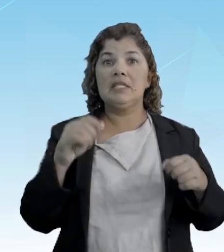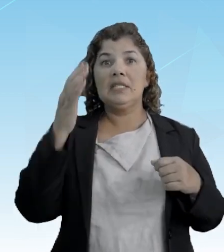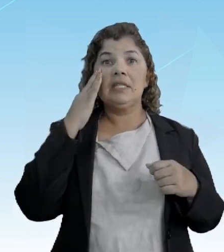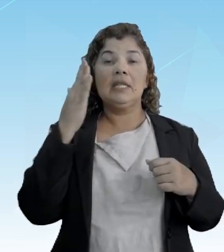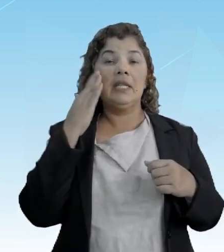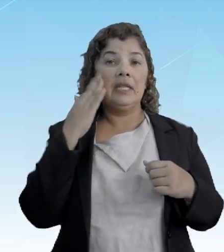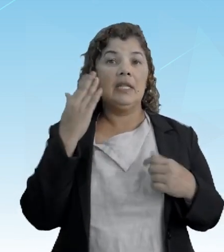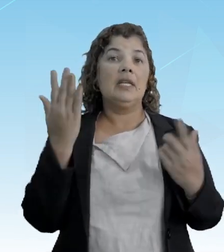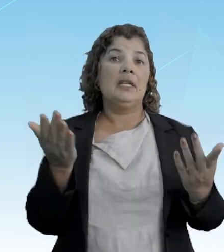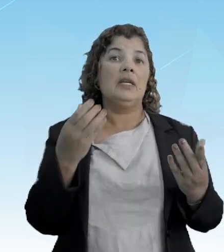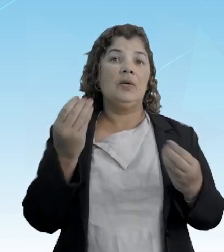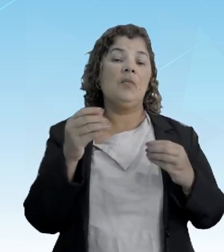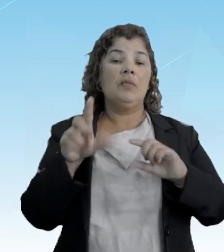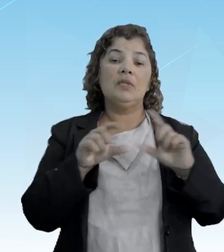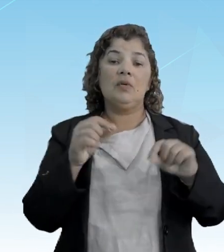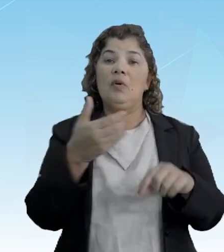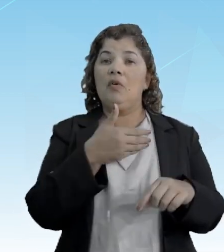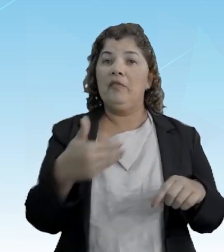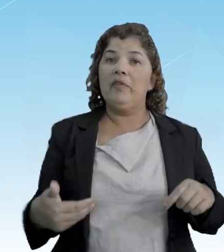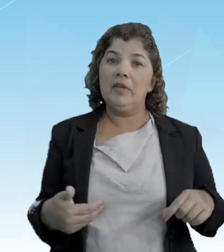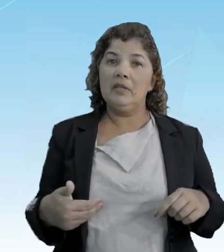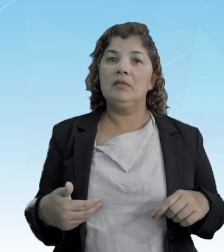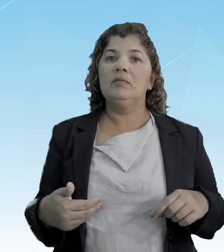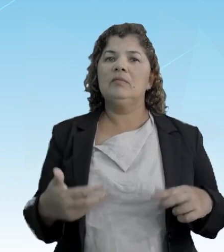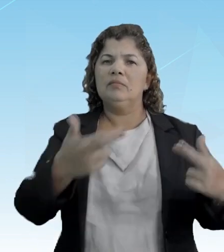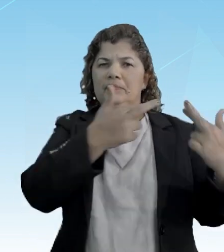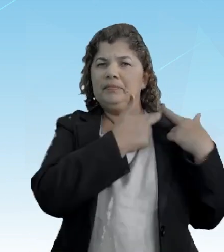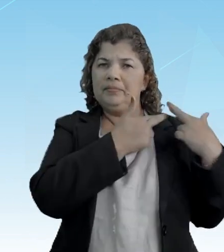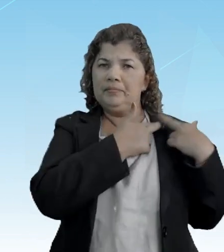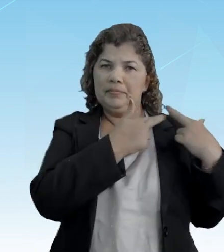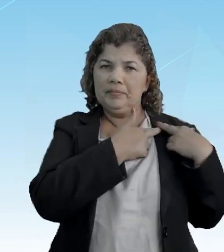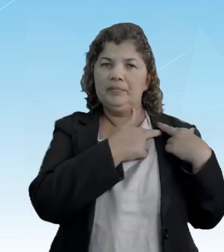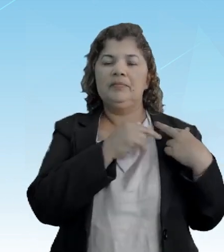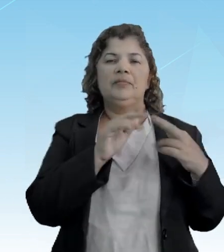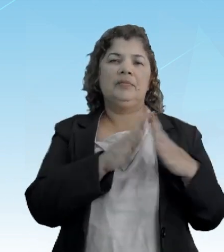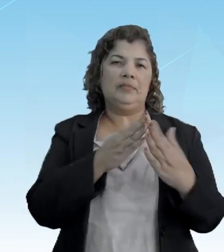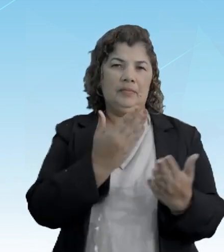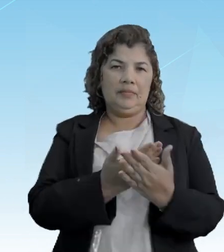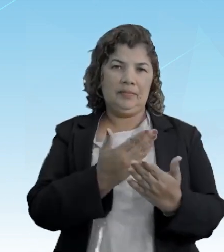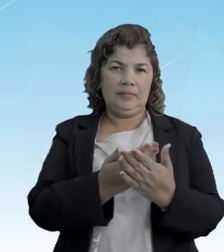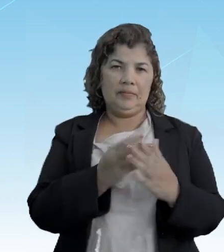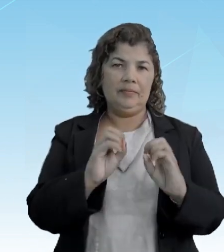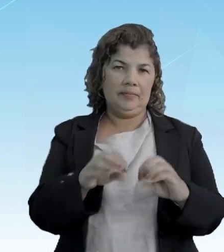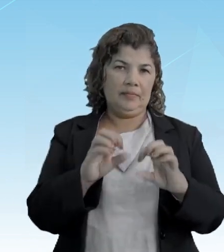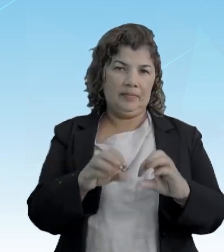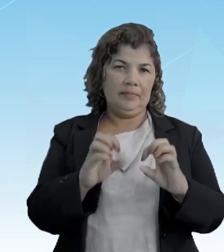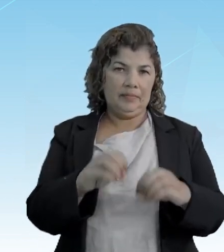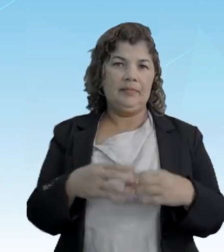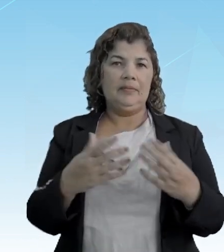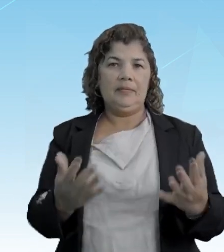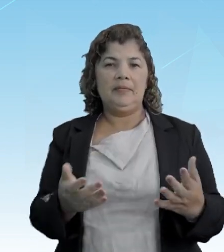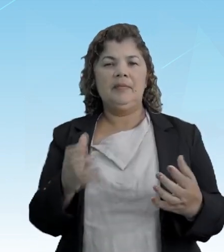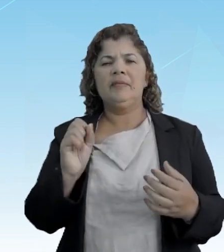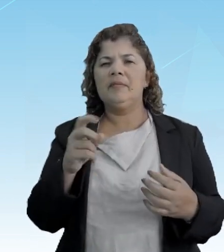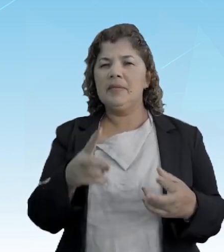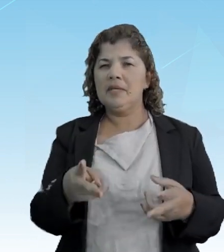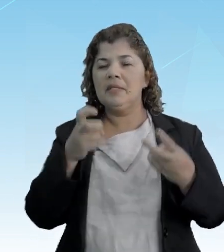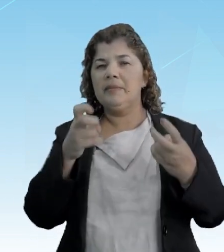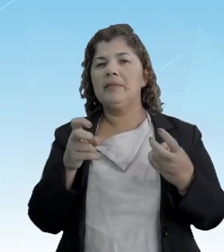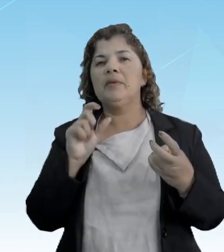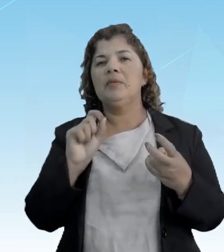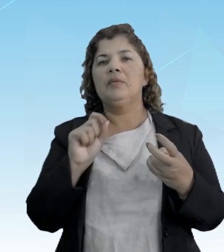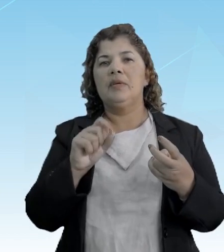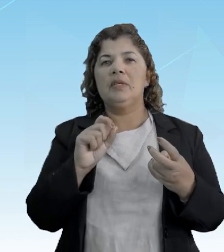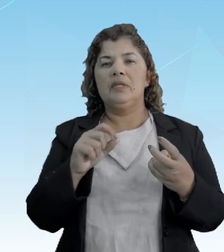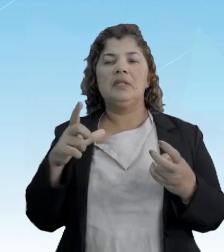e nós devemos escolher governantes que sejam comprometidos com a educação. Vocês podem verificar, por exemplo,